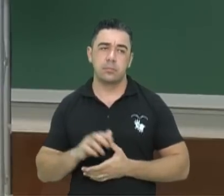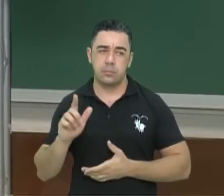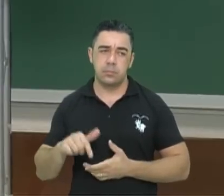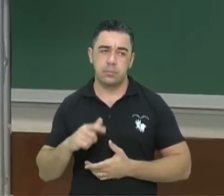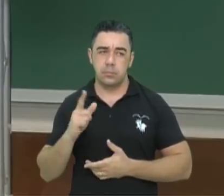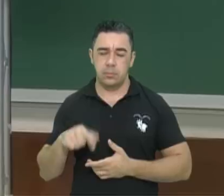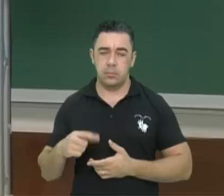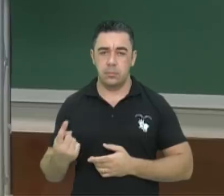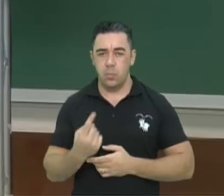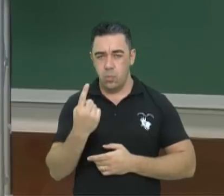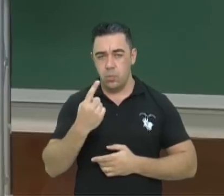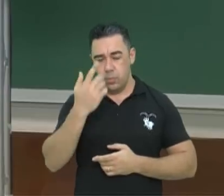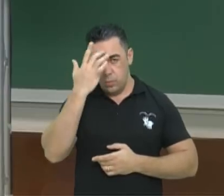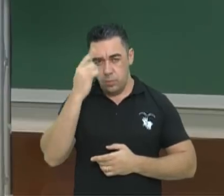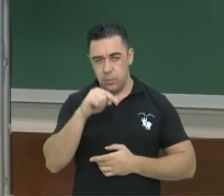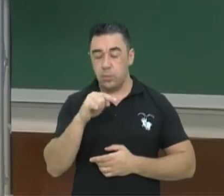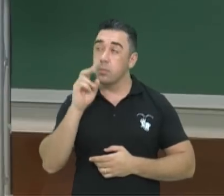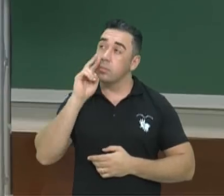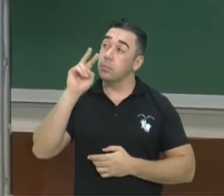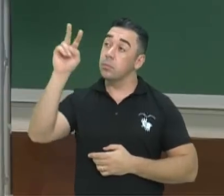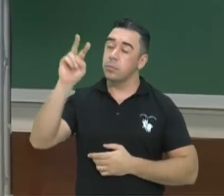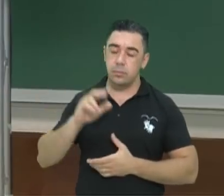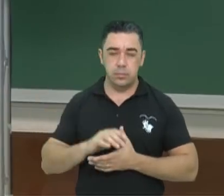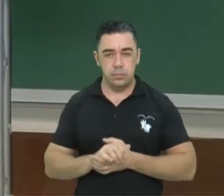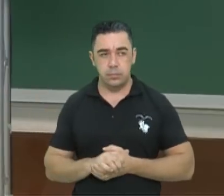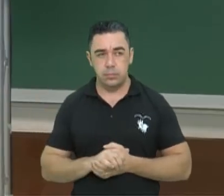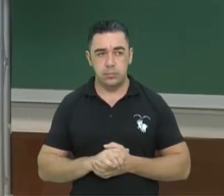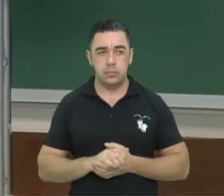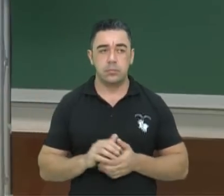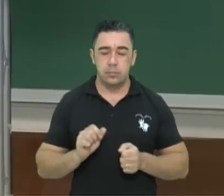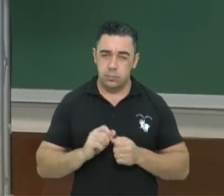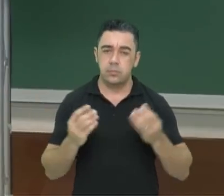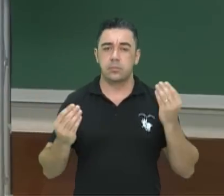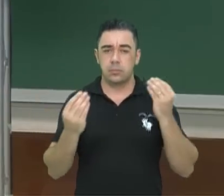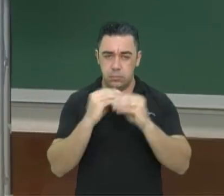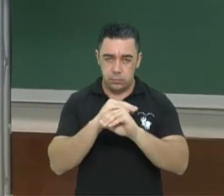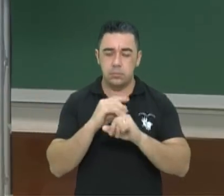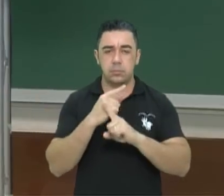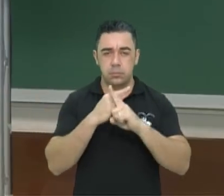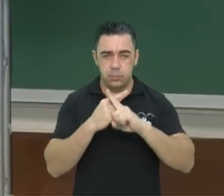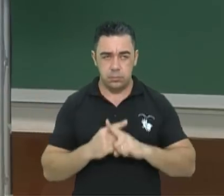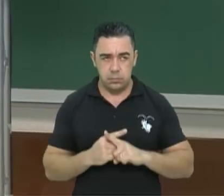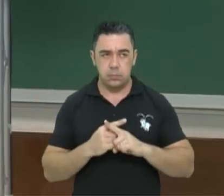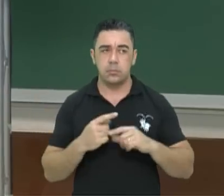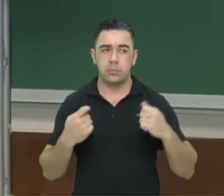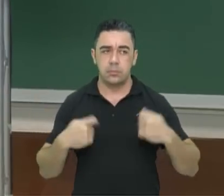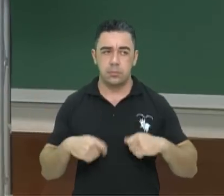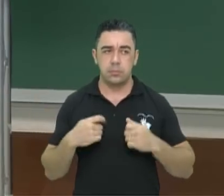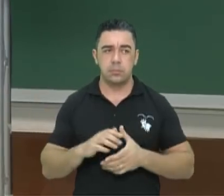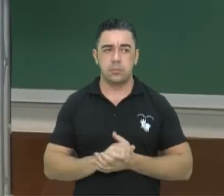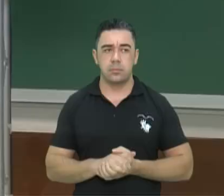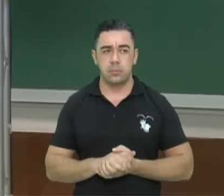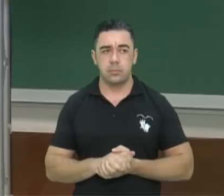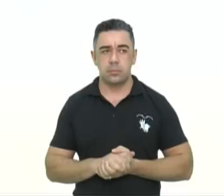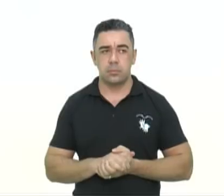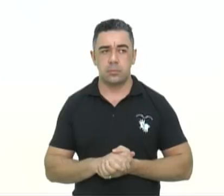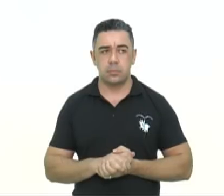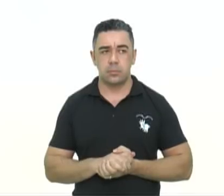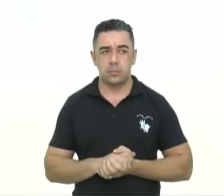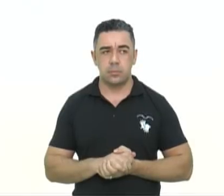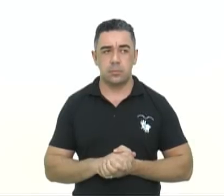é a altura da pessoa que está observando. Fazendo, né, os cálculos necessários aí, eu tenho